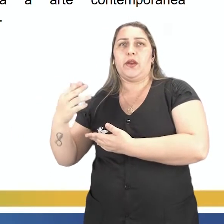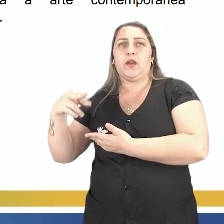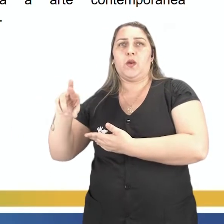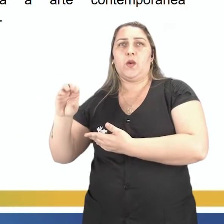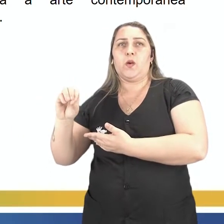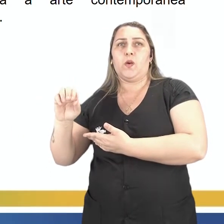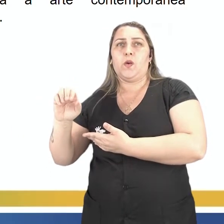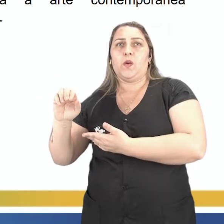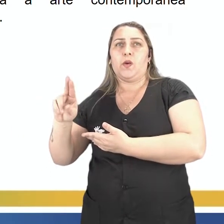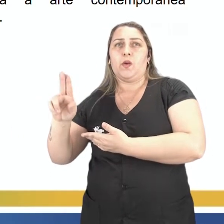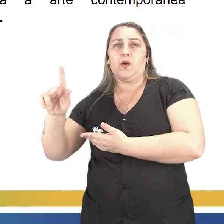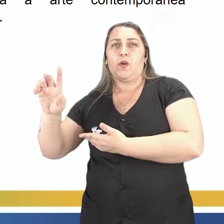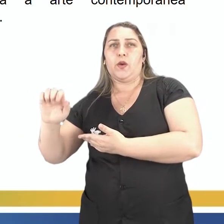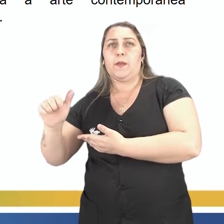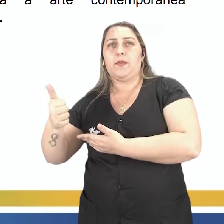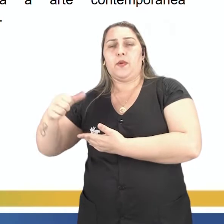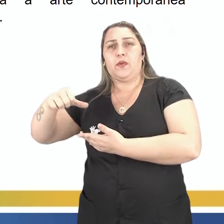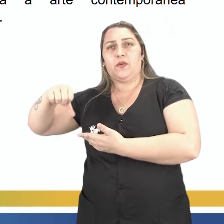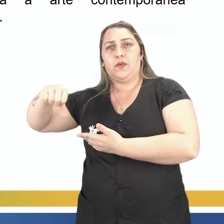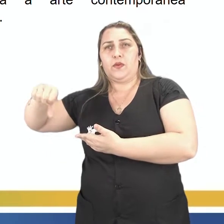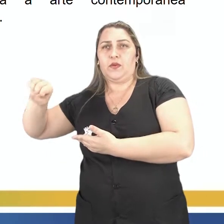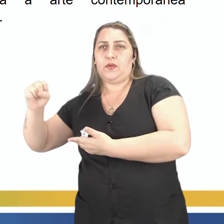chama True Rouge, de